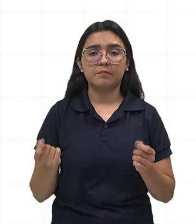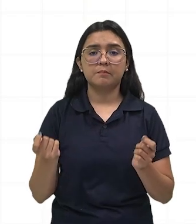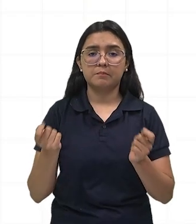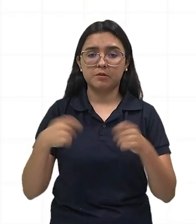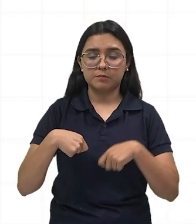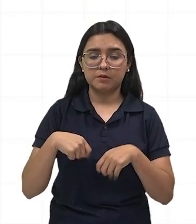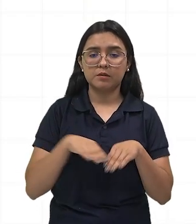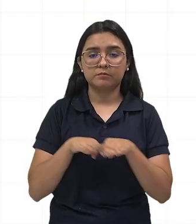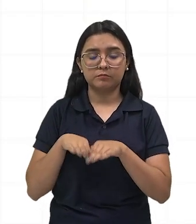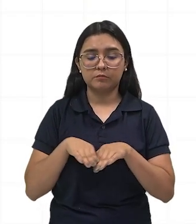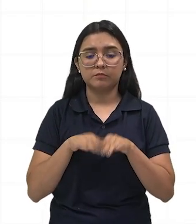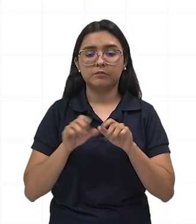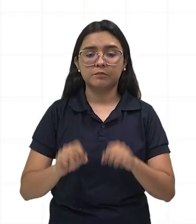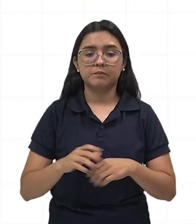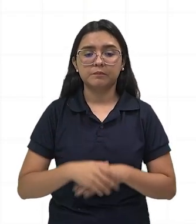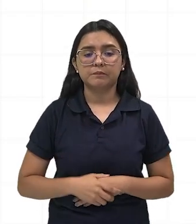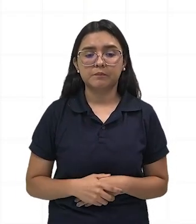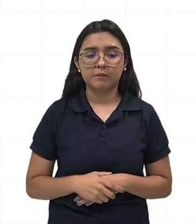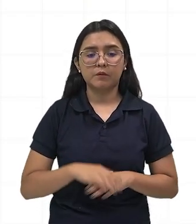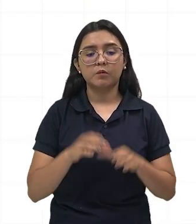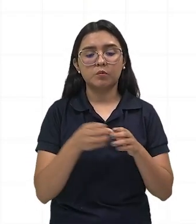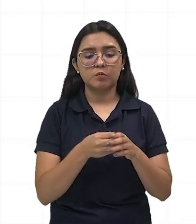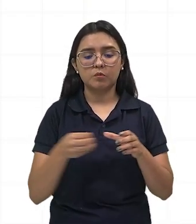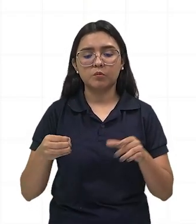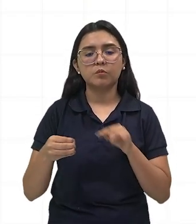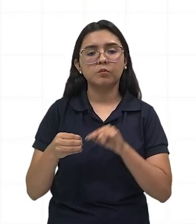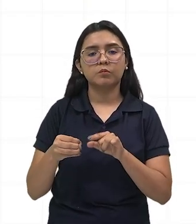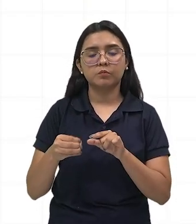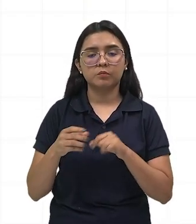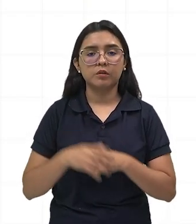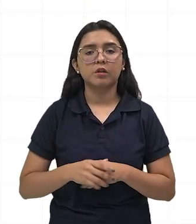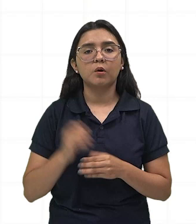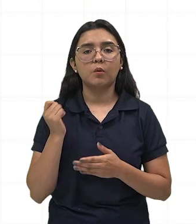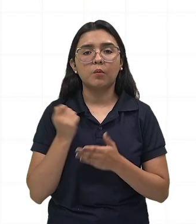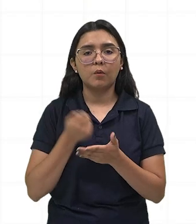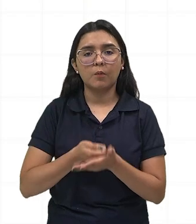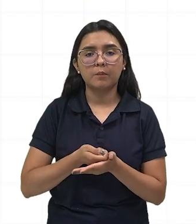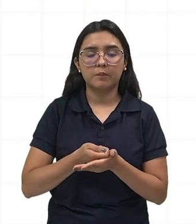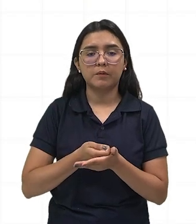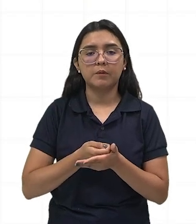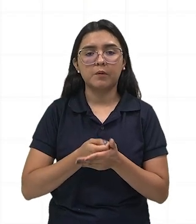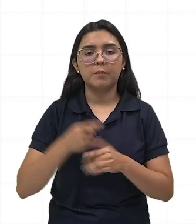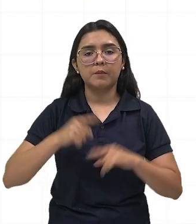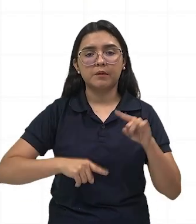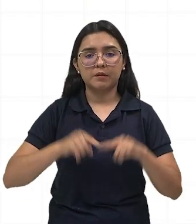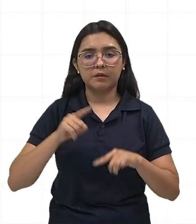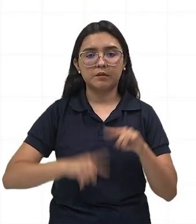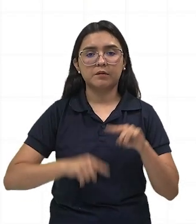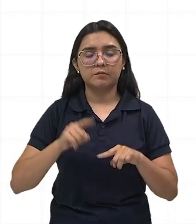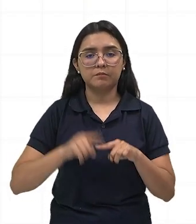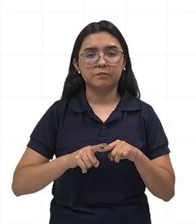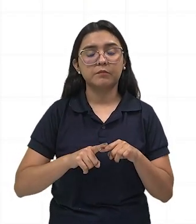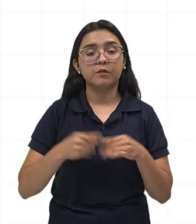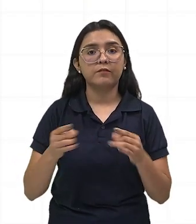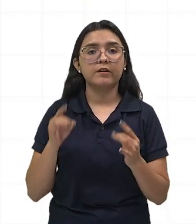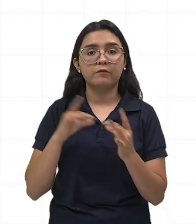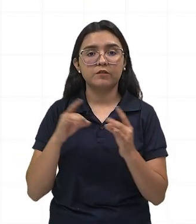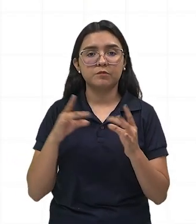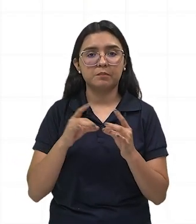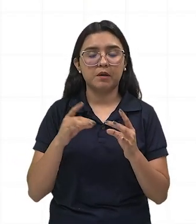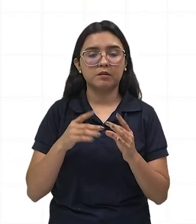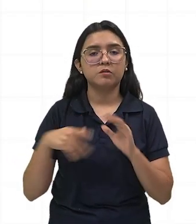Uma amostra representativa de clientes que adquiram um produto e coleta feedback sobre a experiência